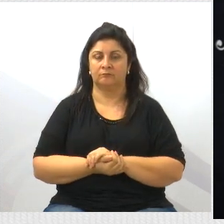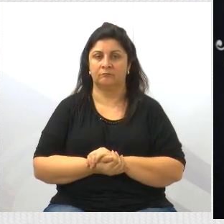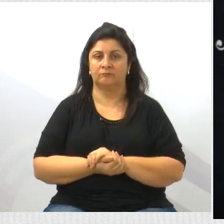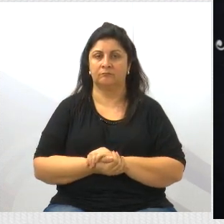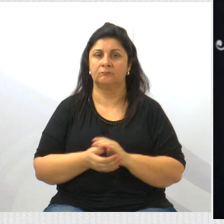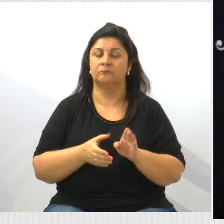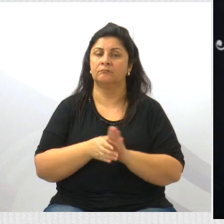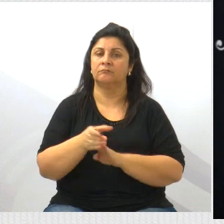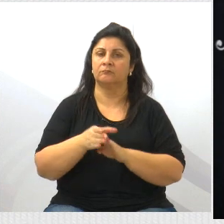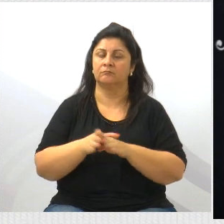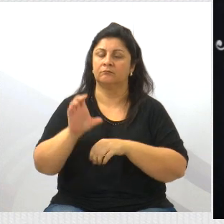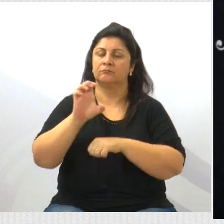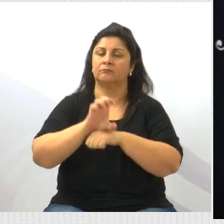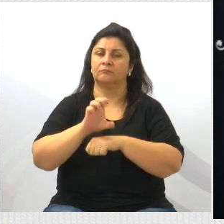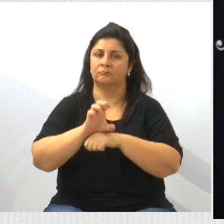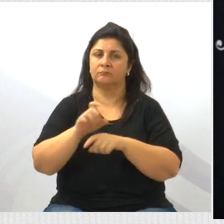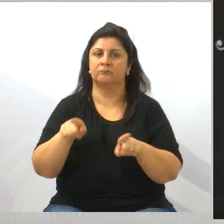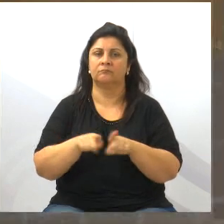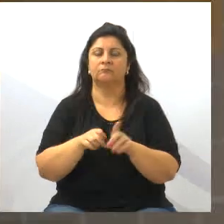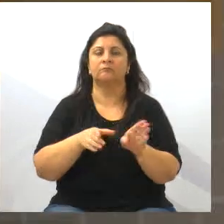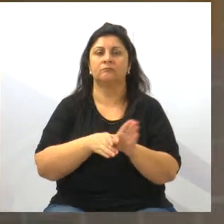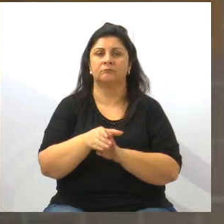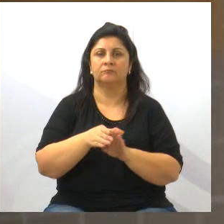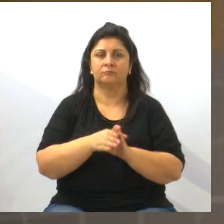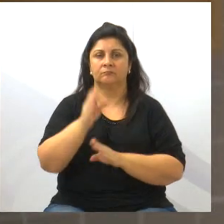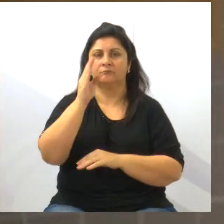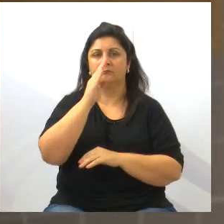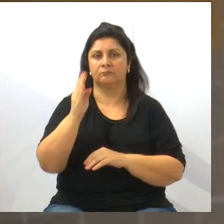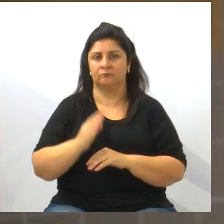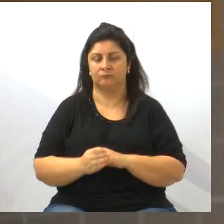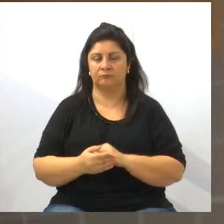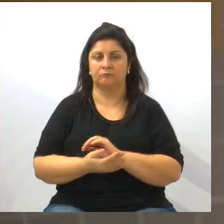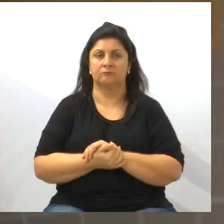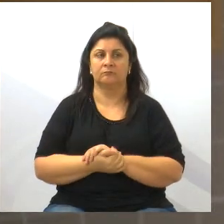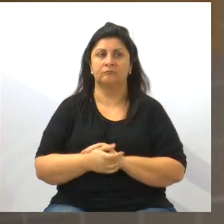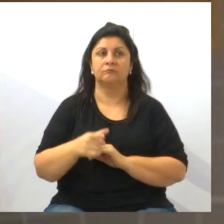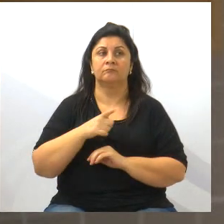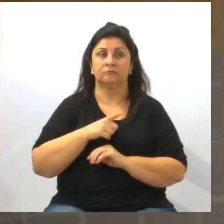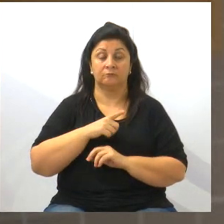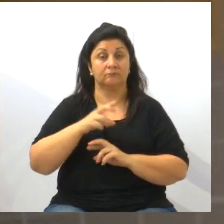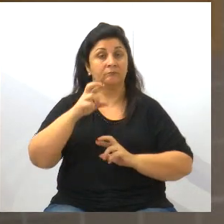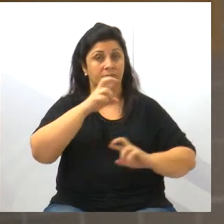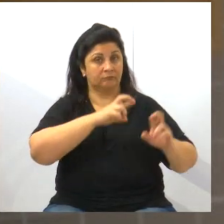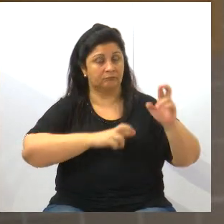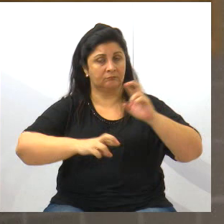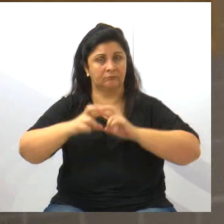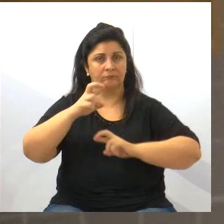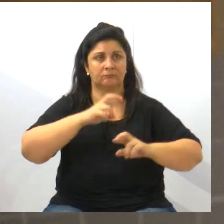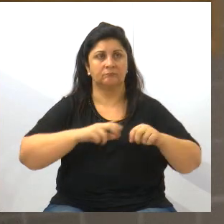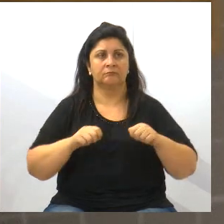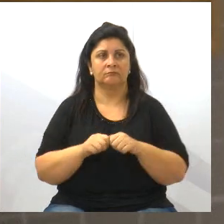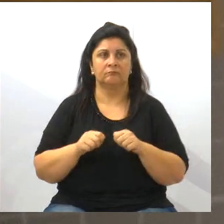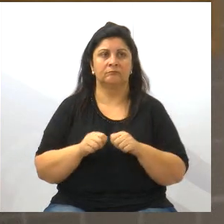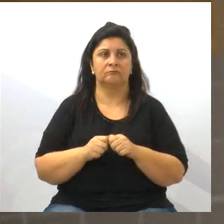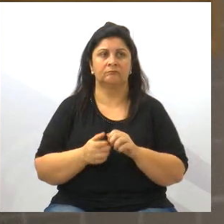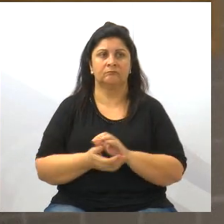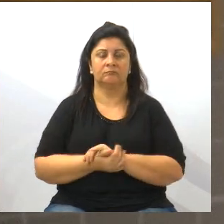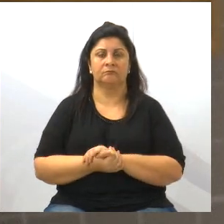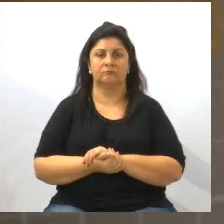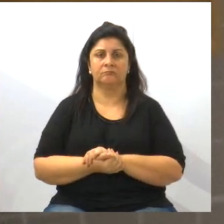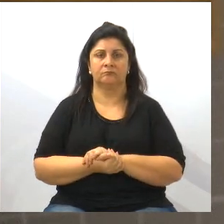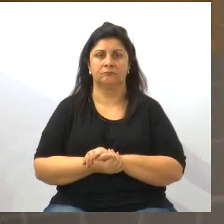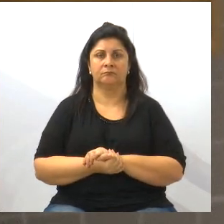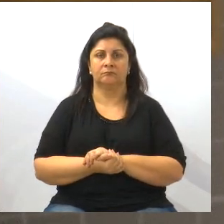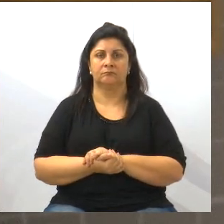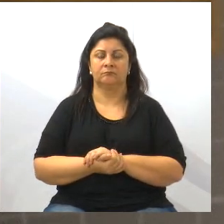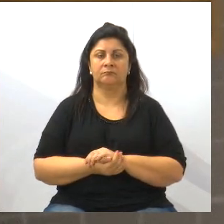conselhos estaduais e nacionais, né? Nós temos, inclusive, monitoramentos que são feitos, né, por